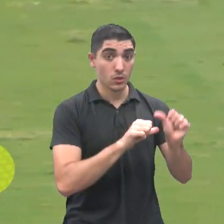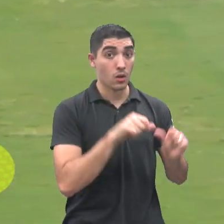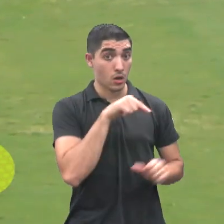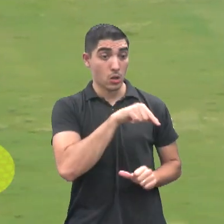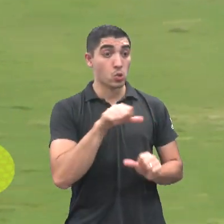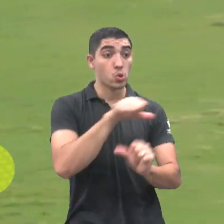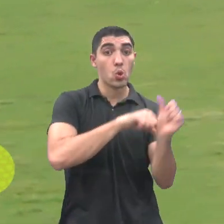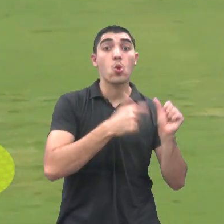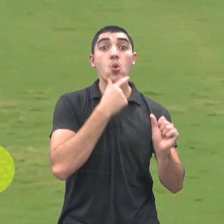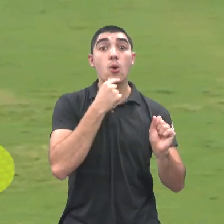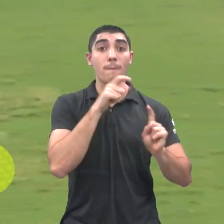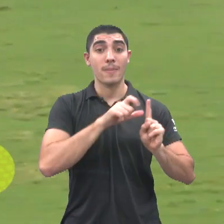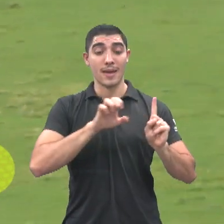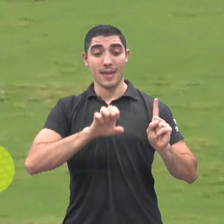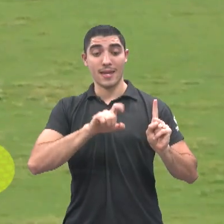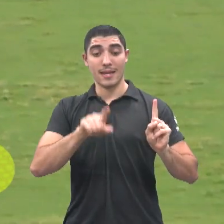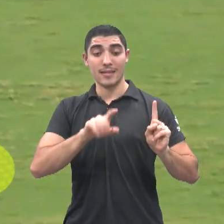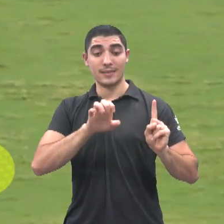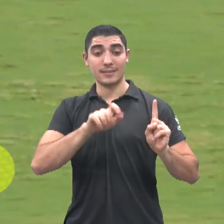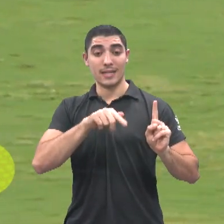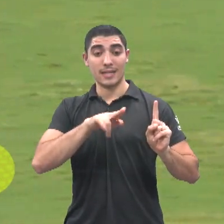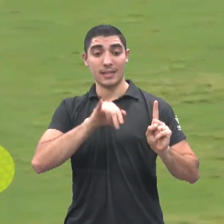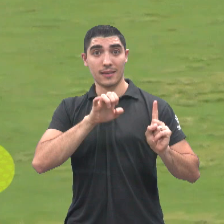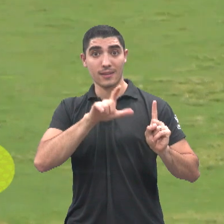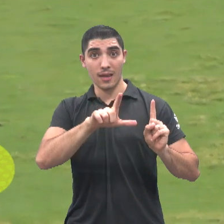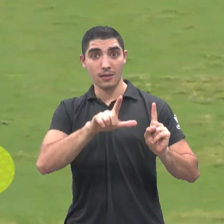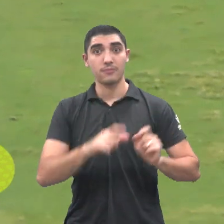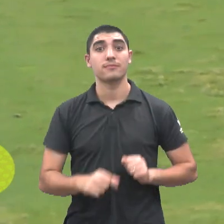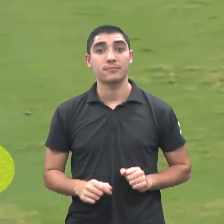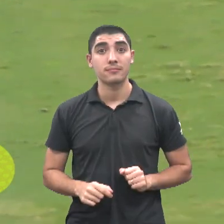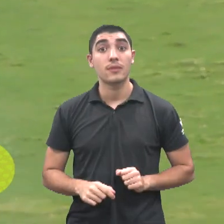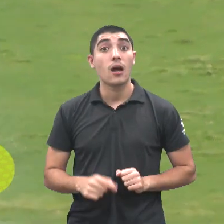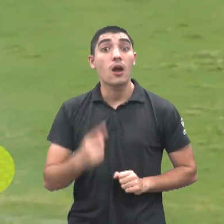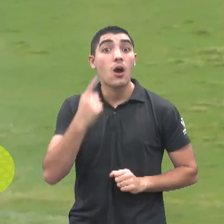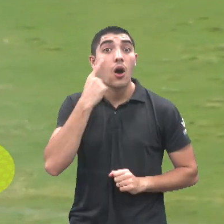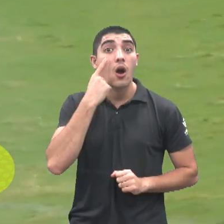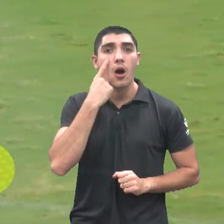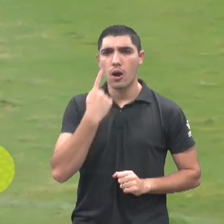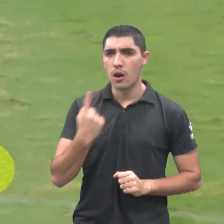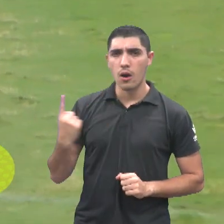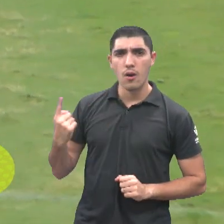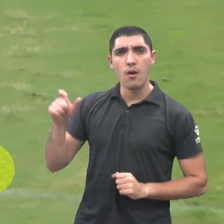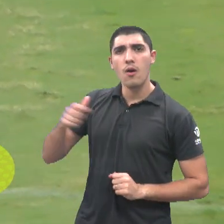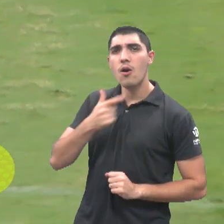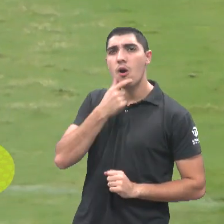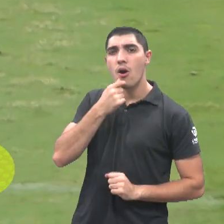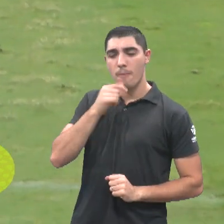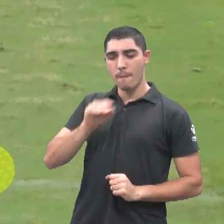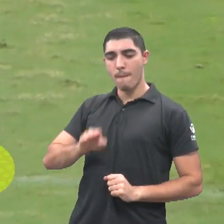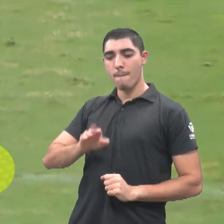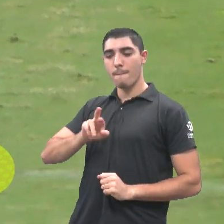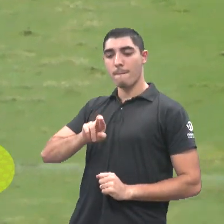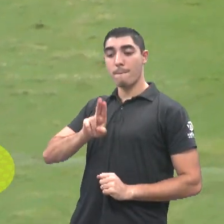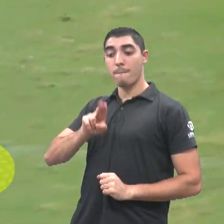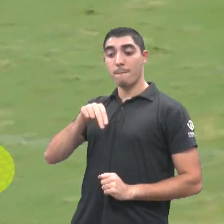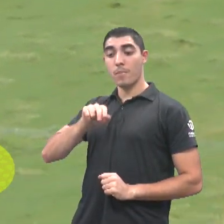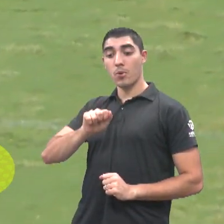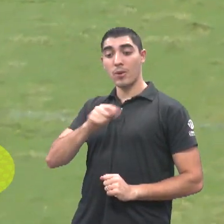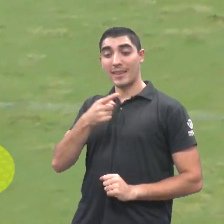e Fabiano Carneiro no atacante Brunão. E preste atenção, eles serão decisivos no